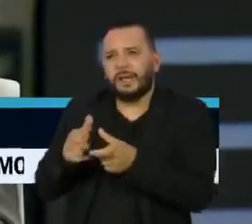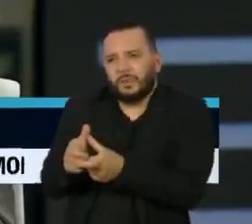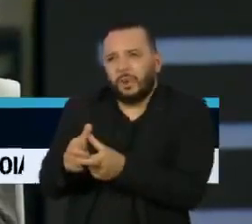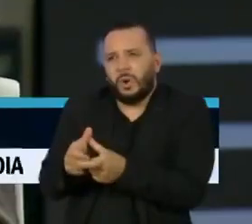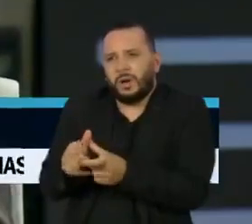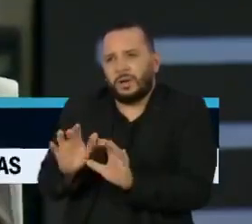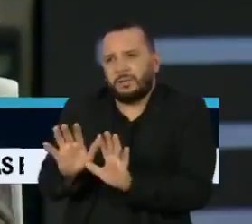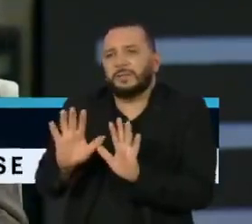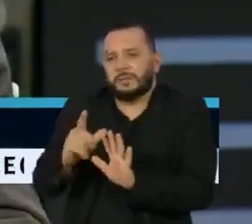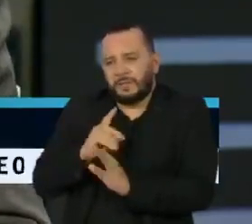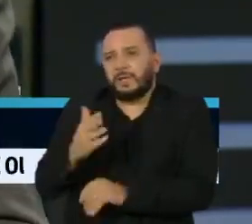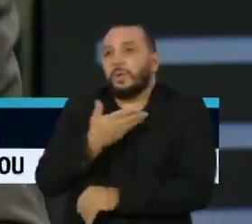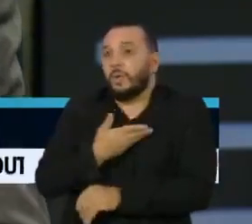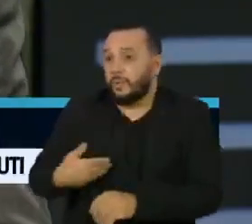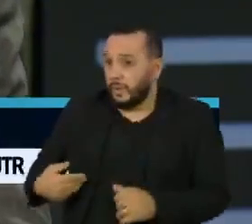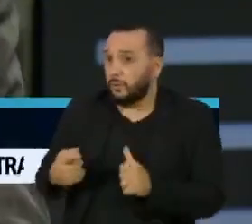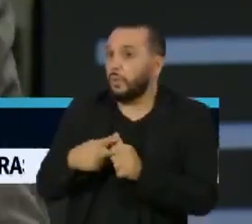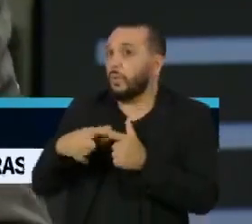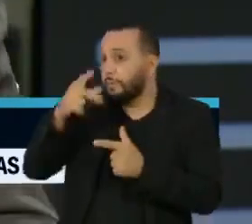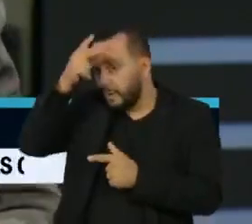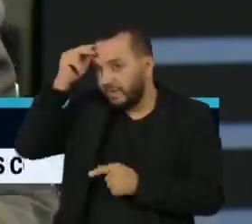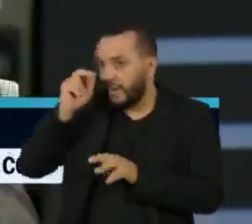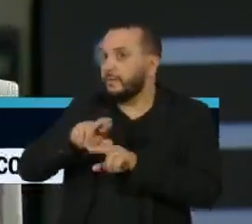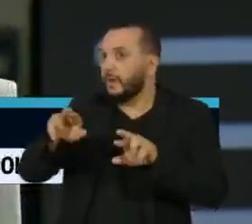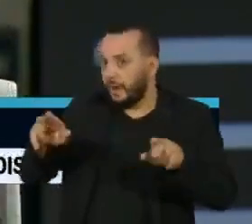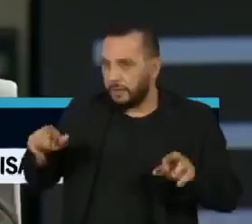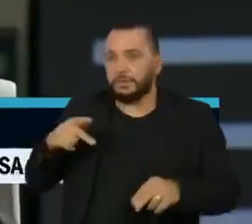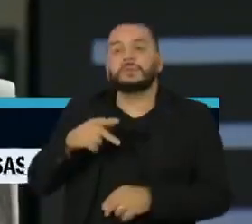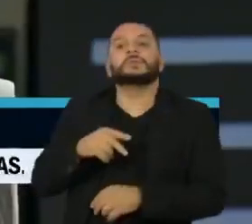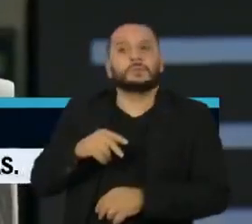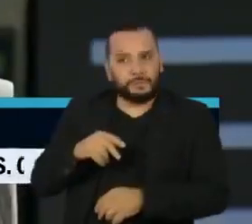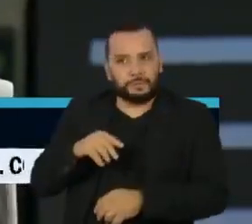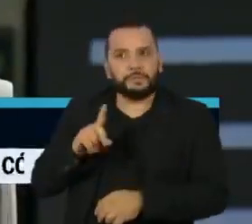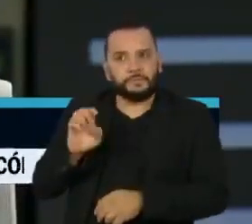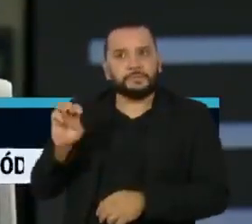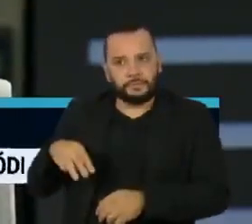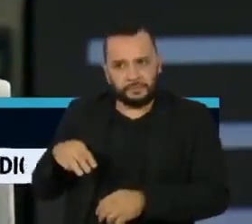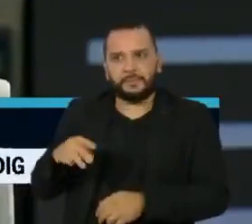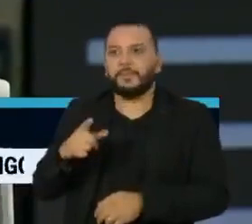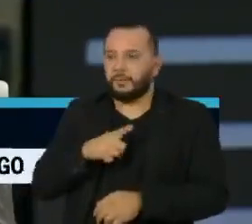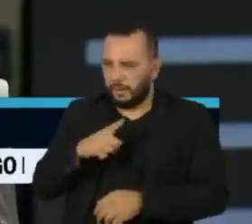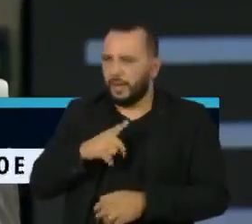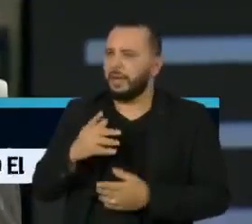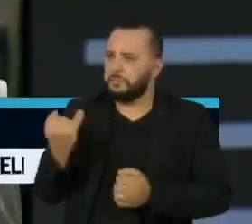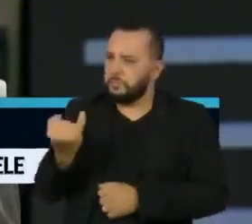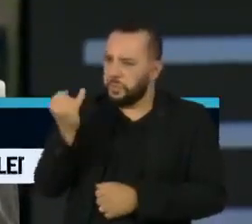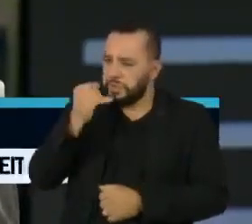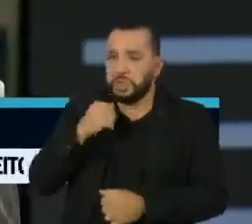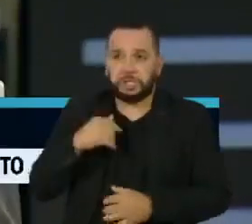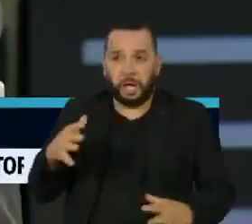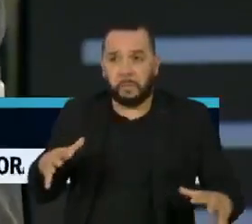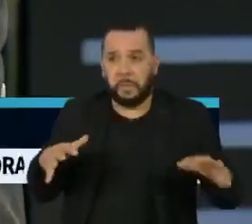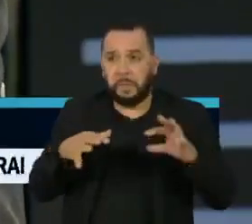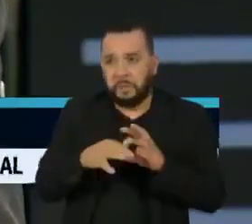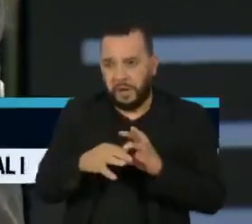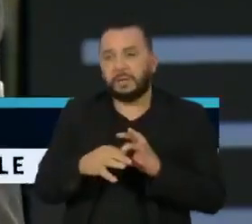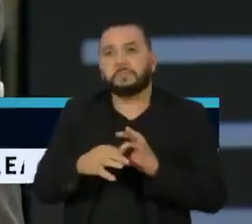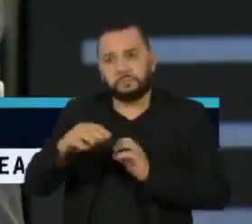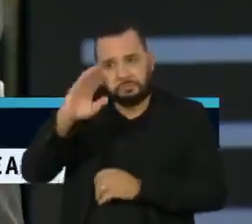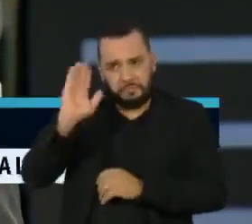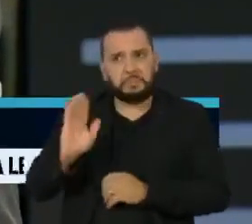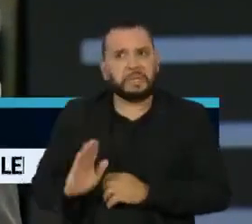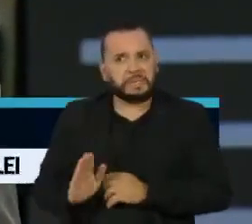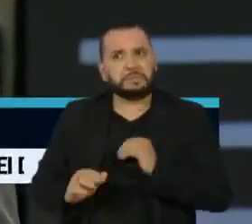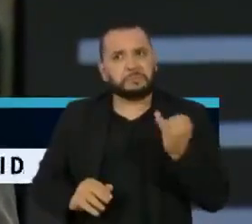traz governadores e traz muitos prefeitos. Então, vai ter uma combinação importante, é um novo ator